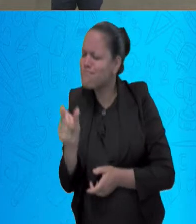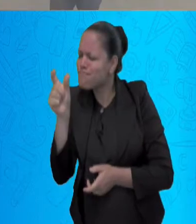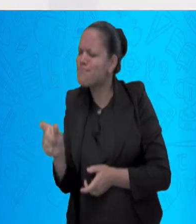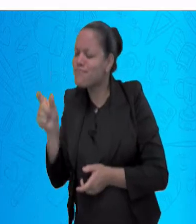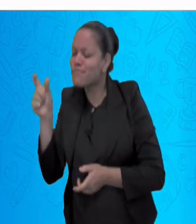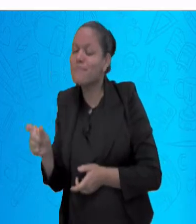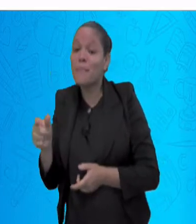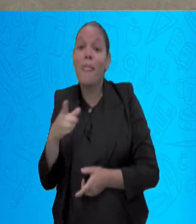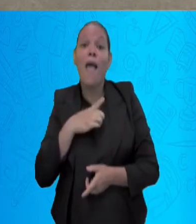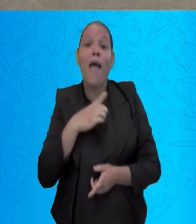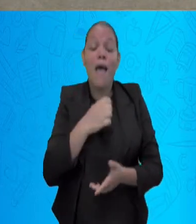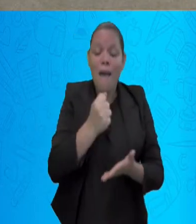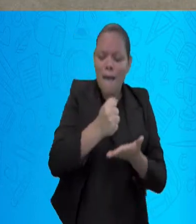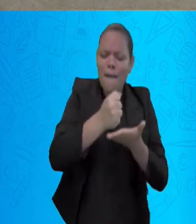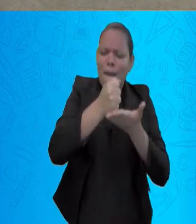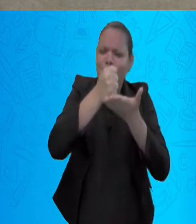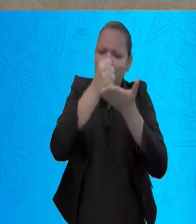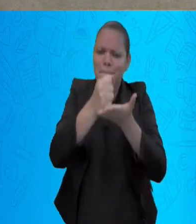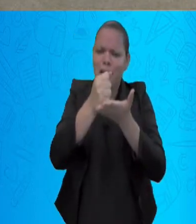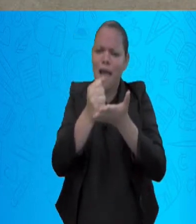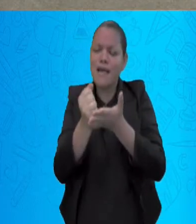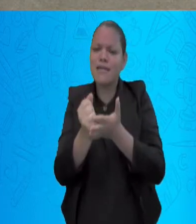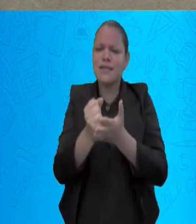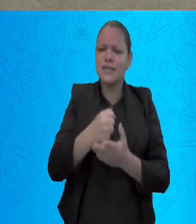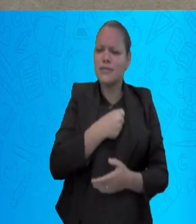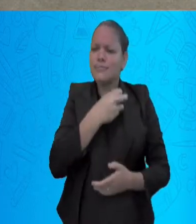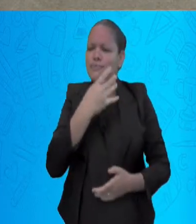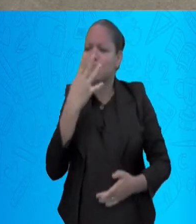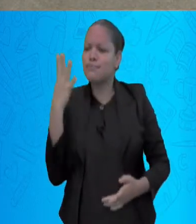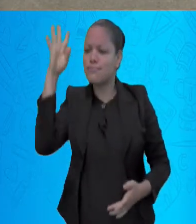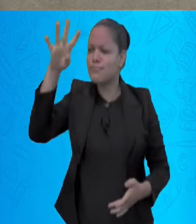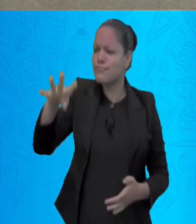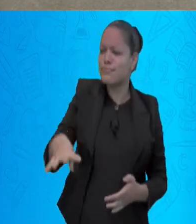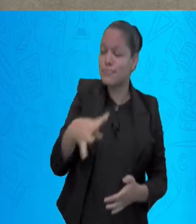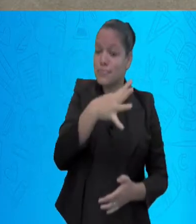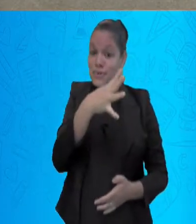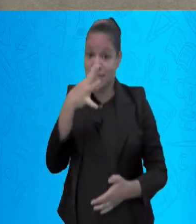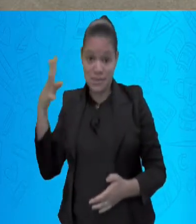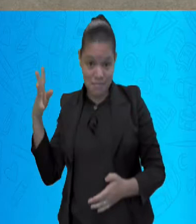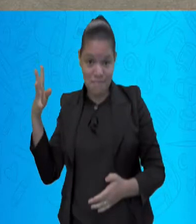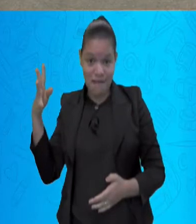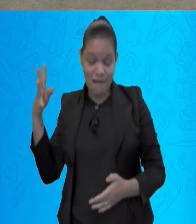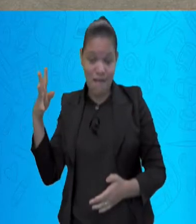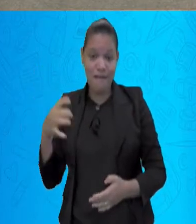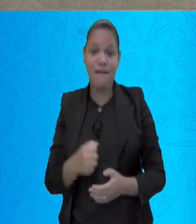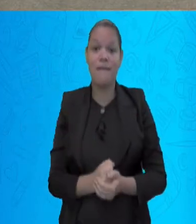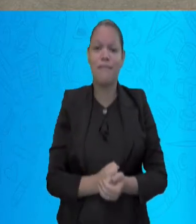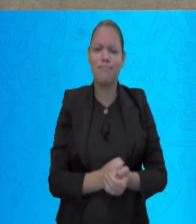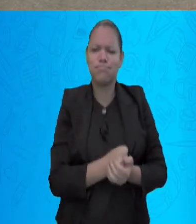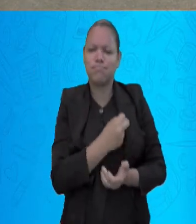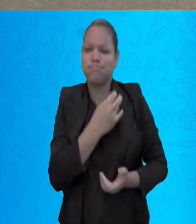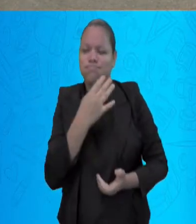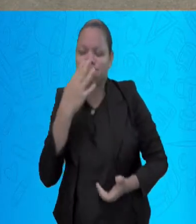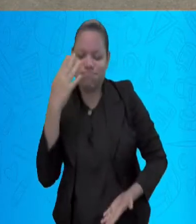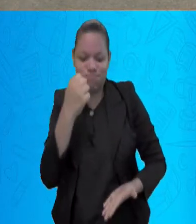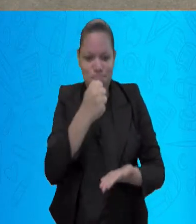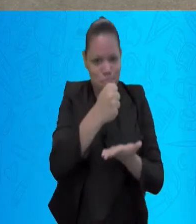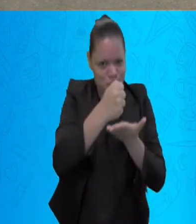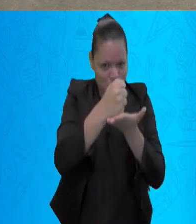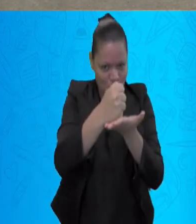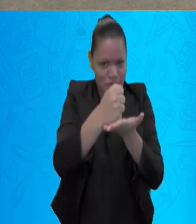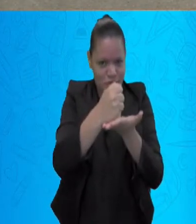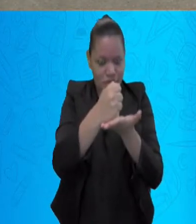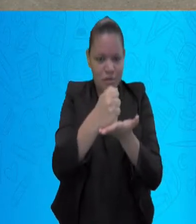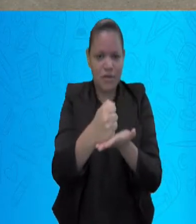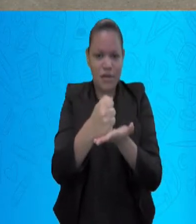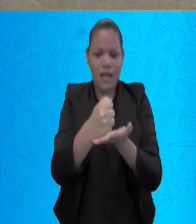a base do nosso sistema decimal. E é um sistema posicional, ou seja, dependendo do número